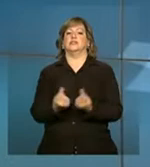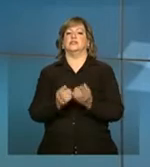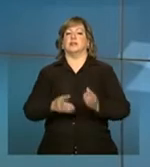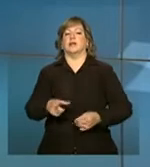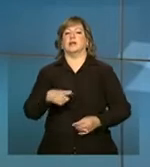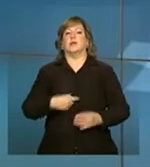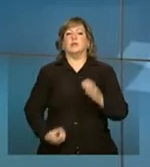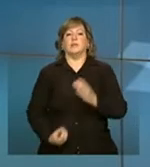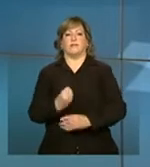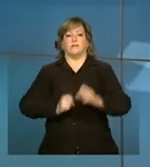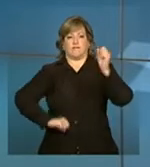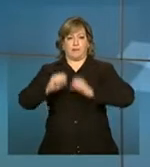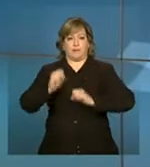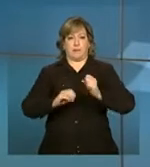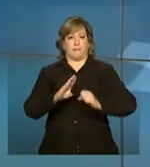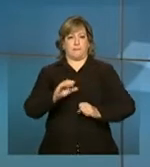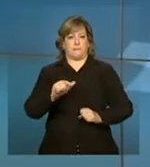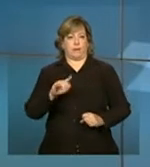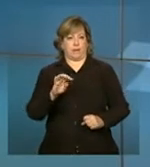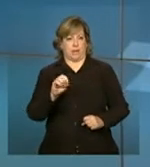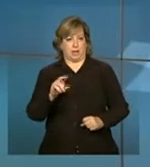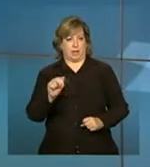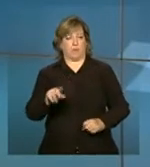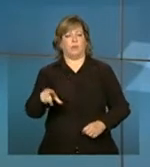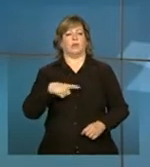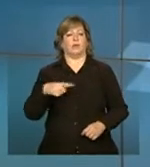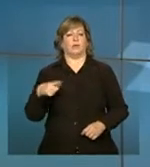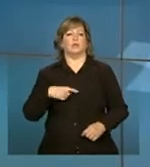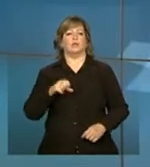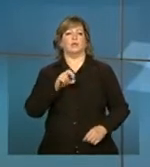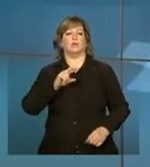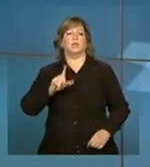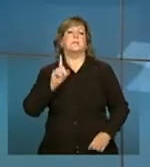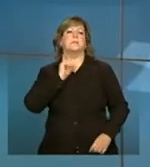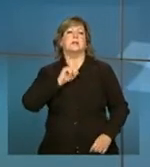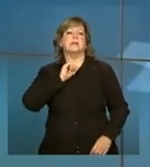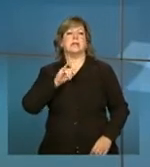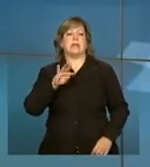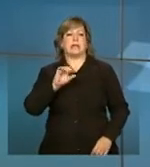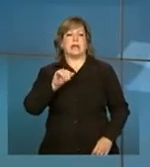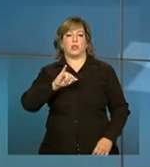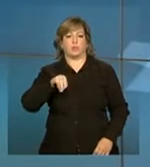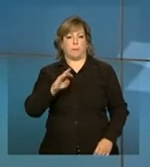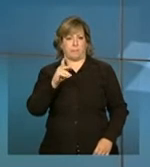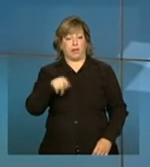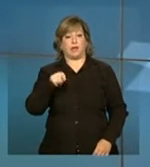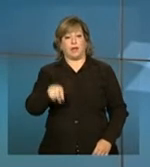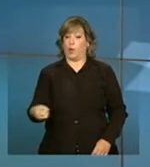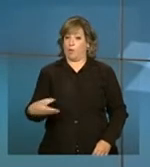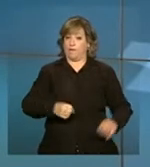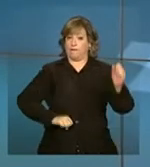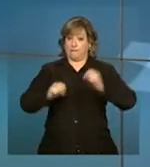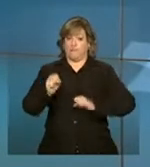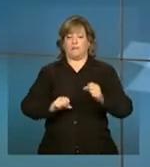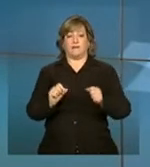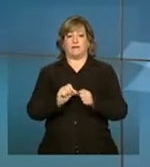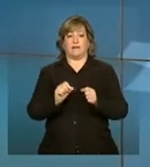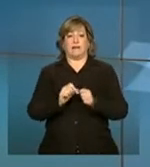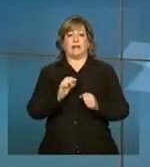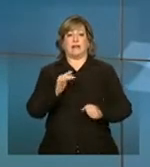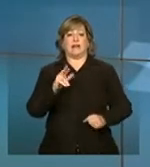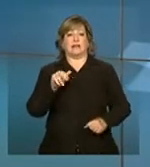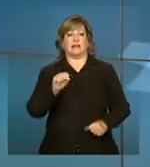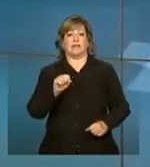da fábrica da Baltô em Itajubá, no sul de Minas Gerais. A nova unidade vai produzir transformadores elétricos de